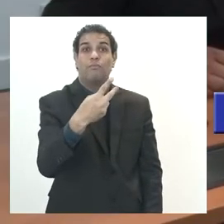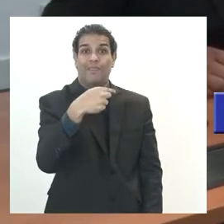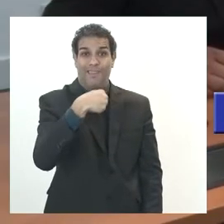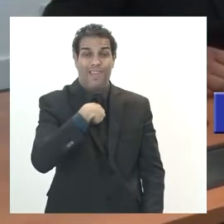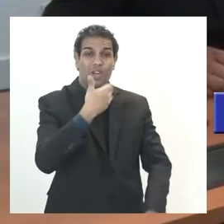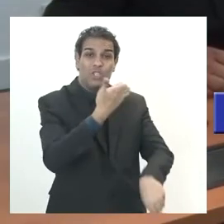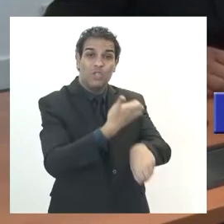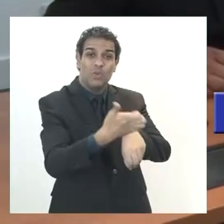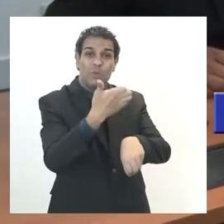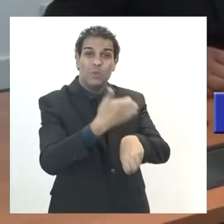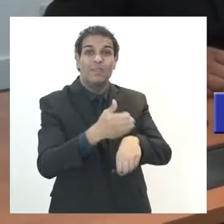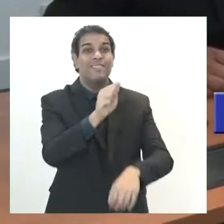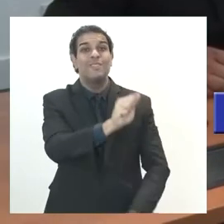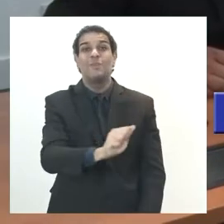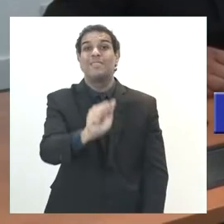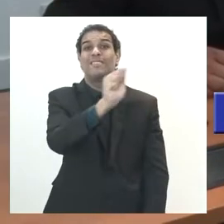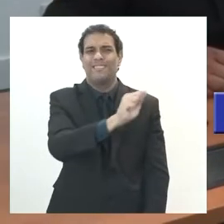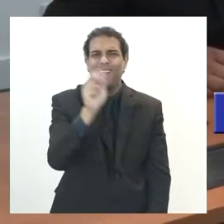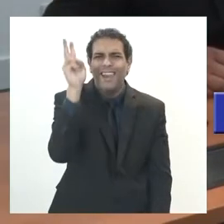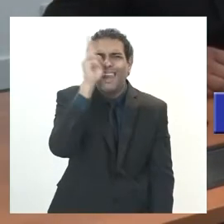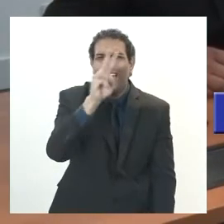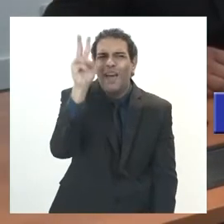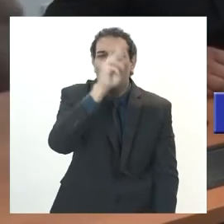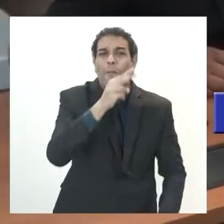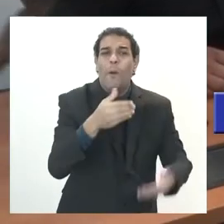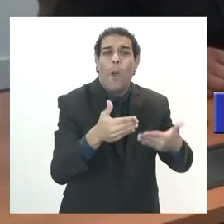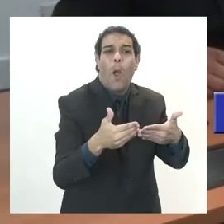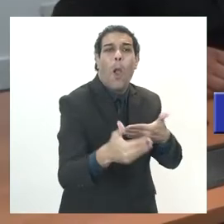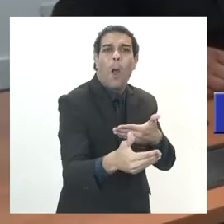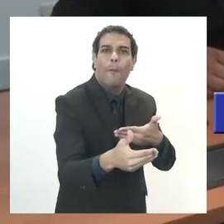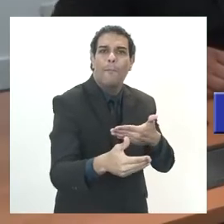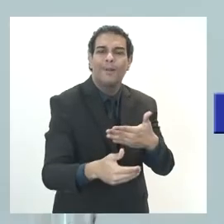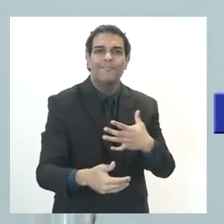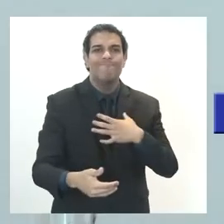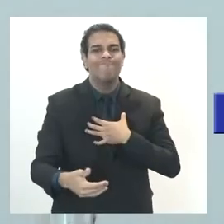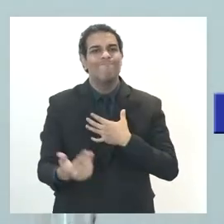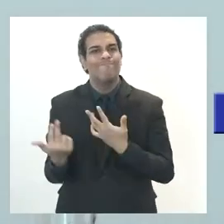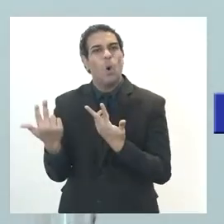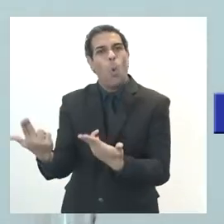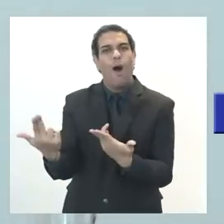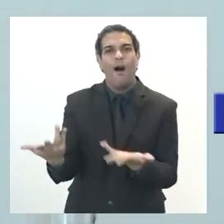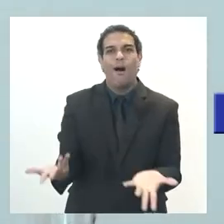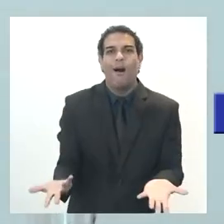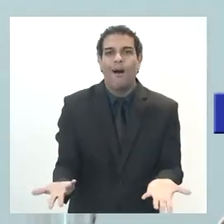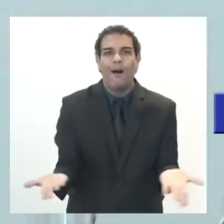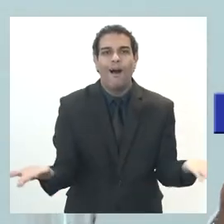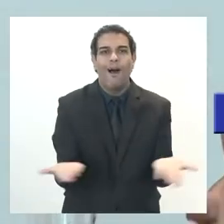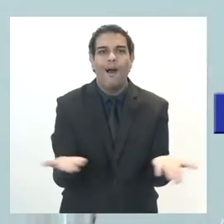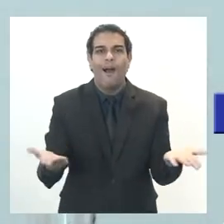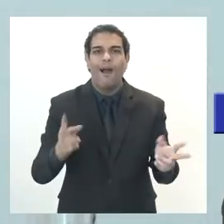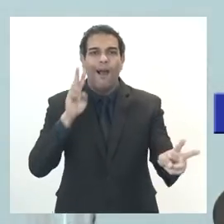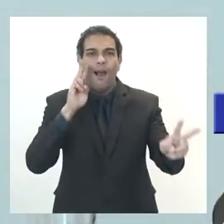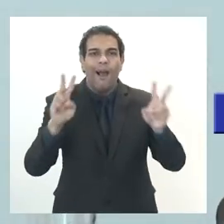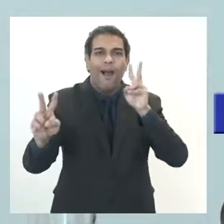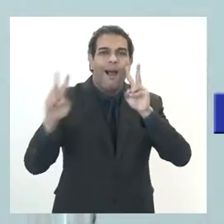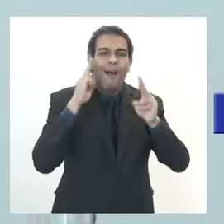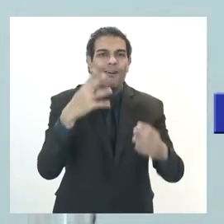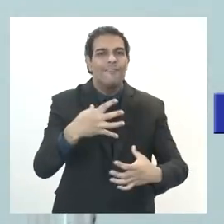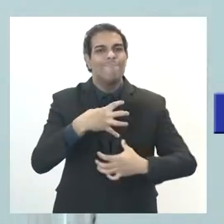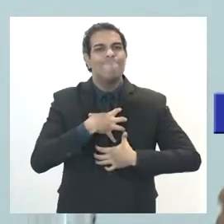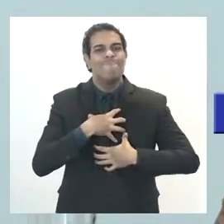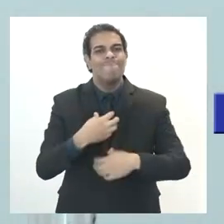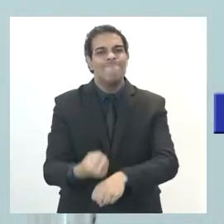estagiário do sindisprev então então quer dizer é aqui na mesa eu tô muito emocionada